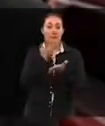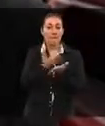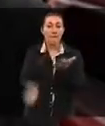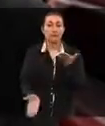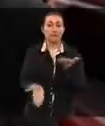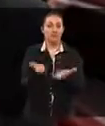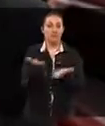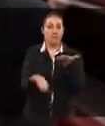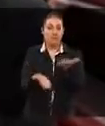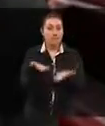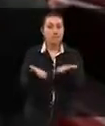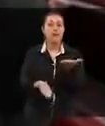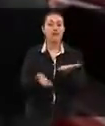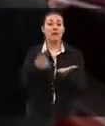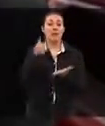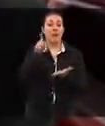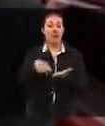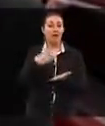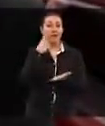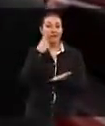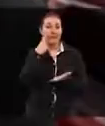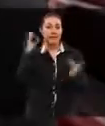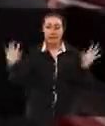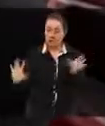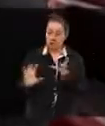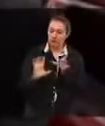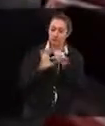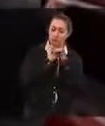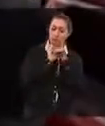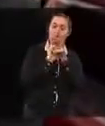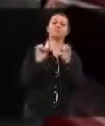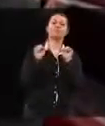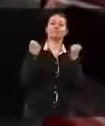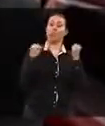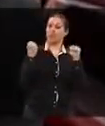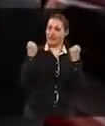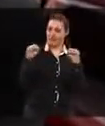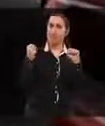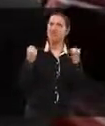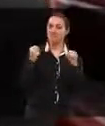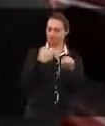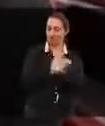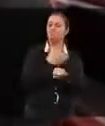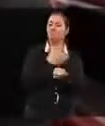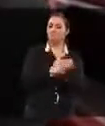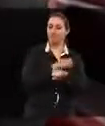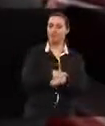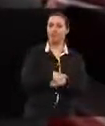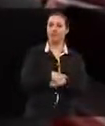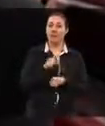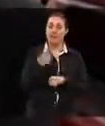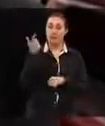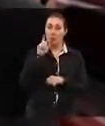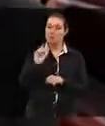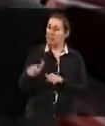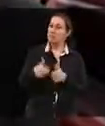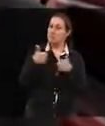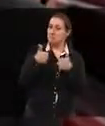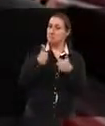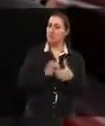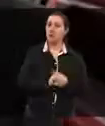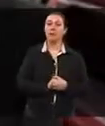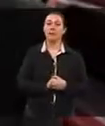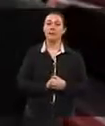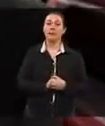significativo nesse processo de perda de peso, é sempre interessante aliar também a atividade física, né? Para a gente estar potencializando esse processo de